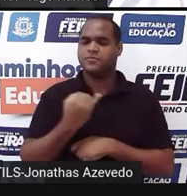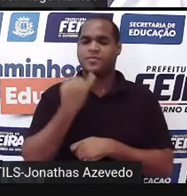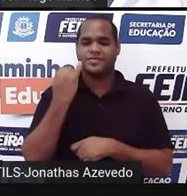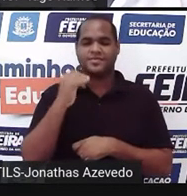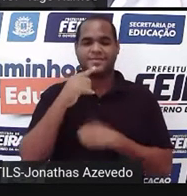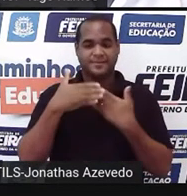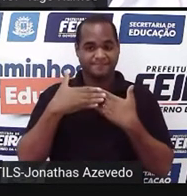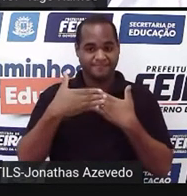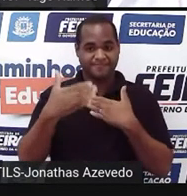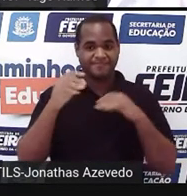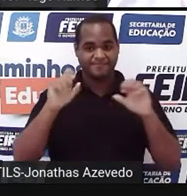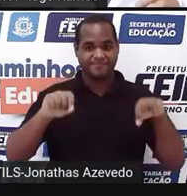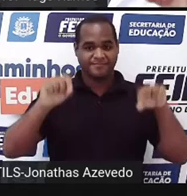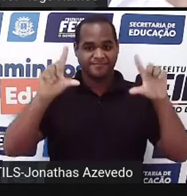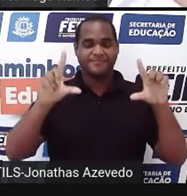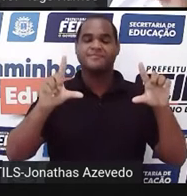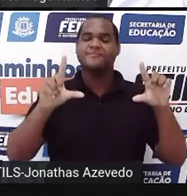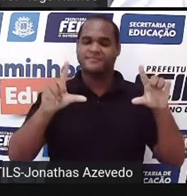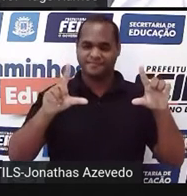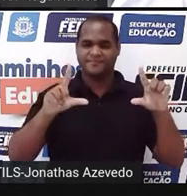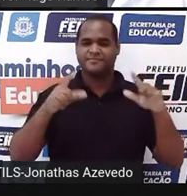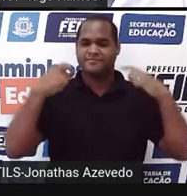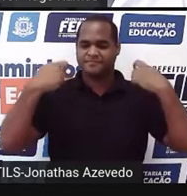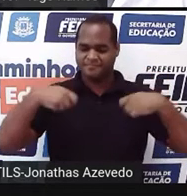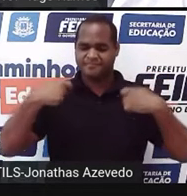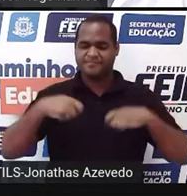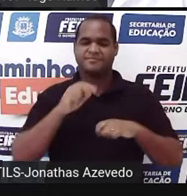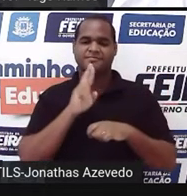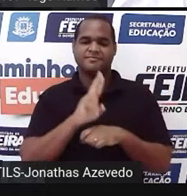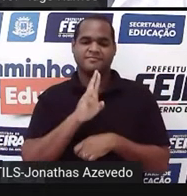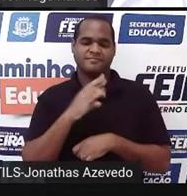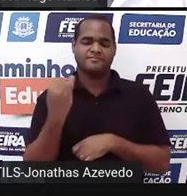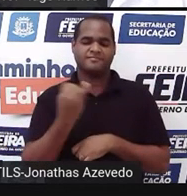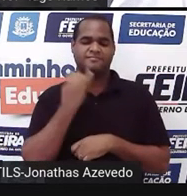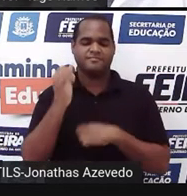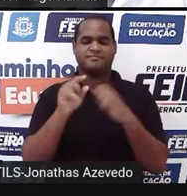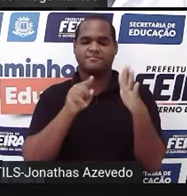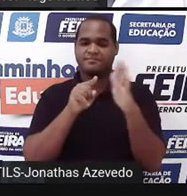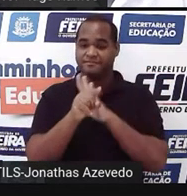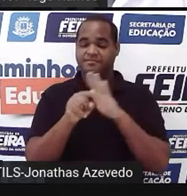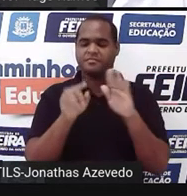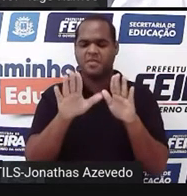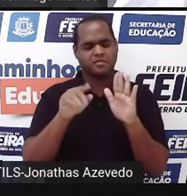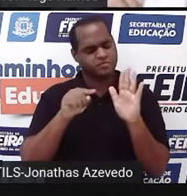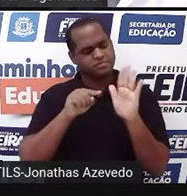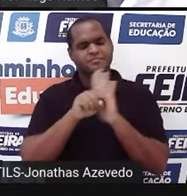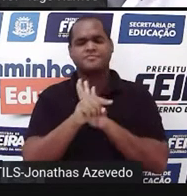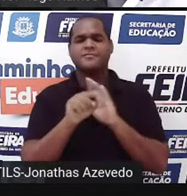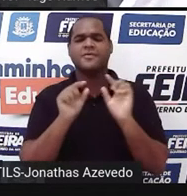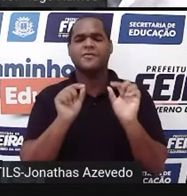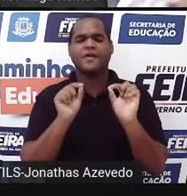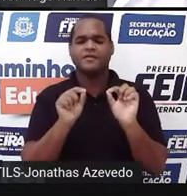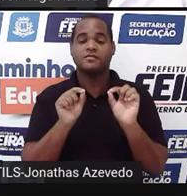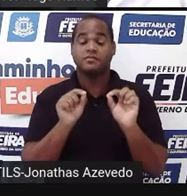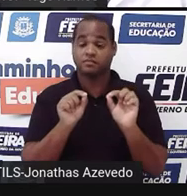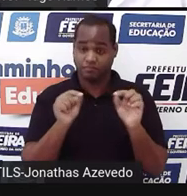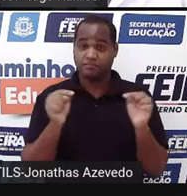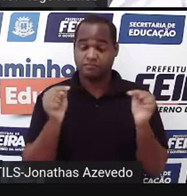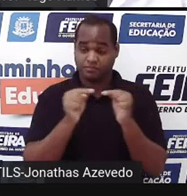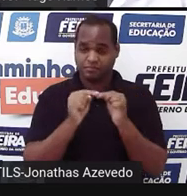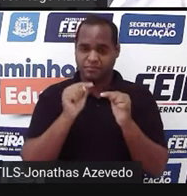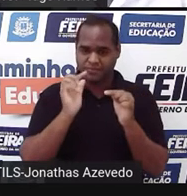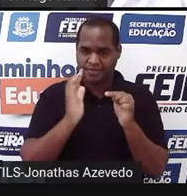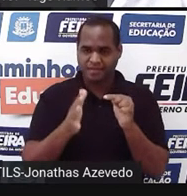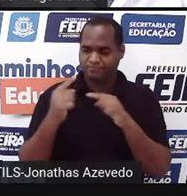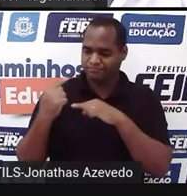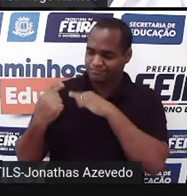Na próxima tela é responder uma perguntinha e essa perguntinha tem a ver com algo